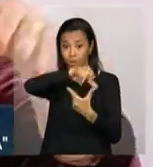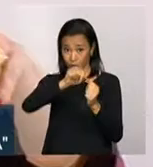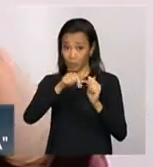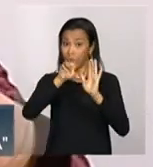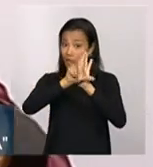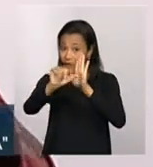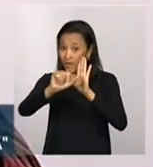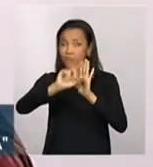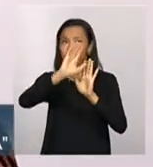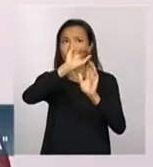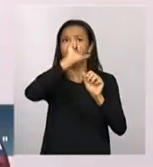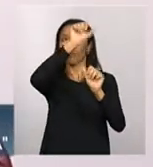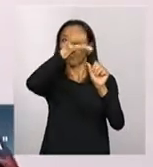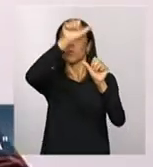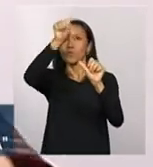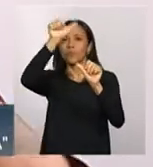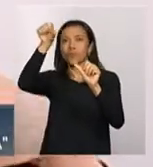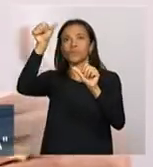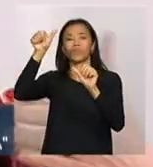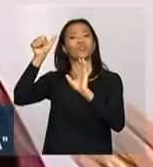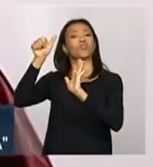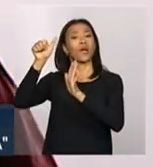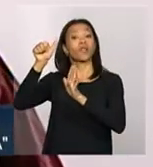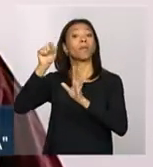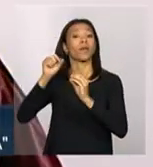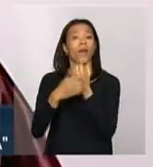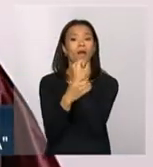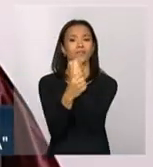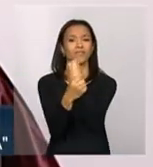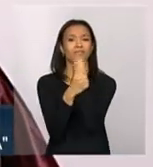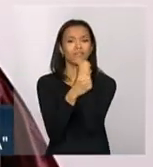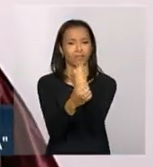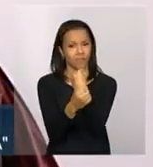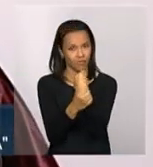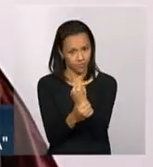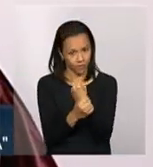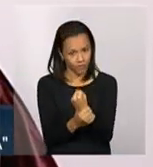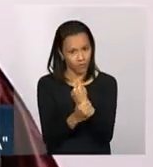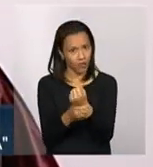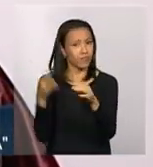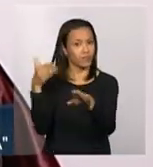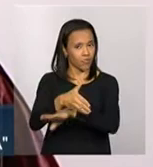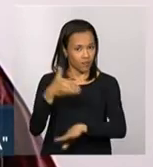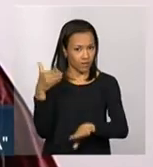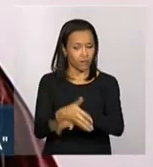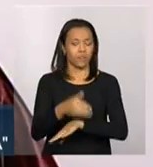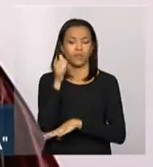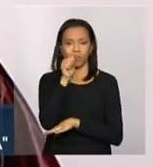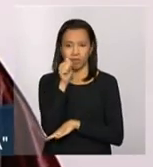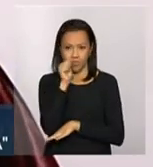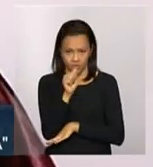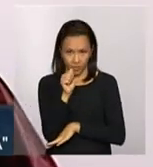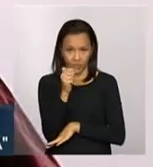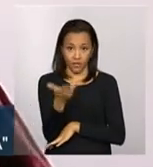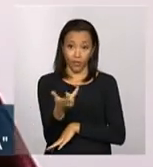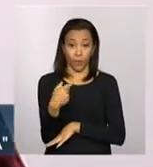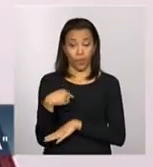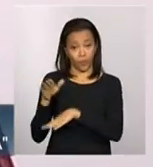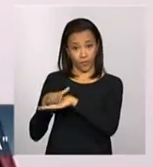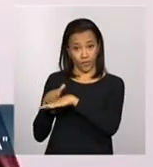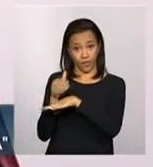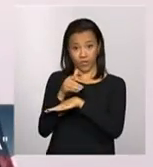mundo já mudaram suas leis para garantir um mínimo de participação. Doutora Fátima, a senhora fala